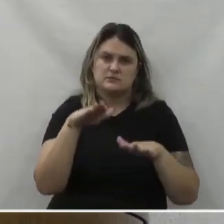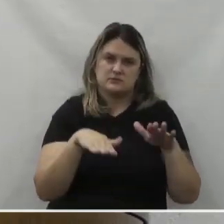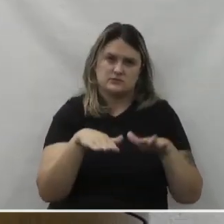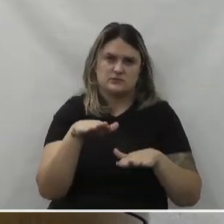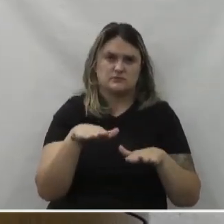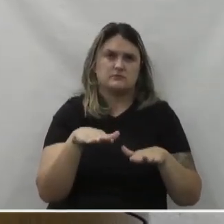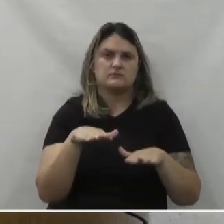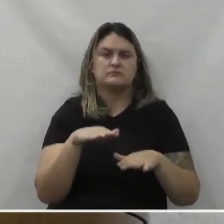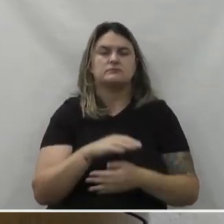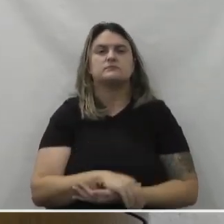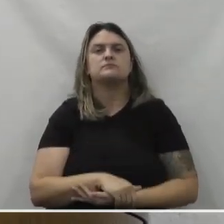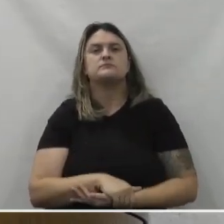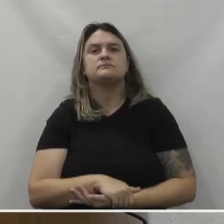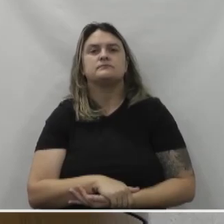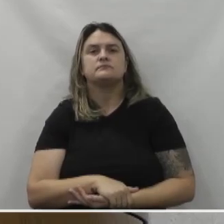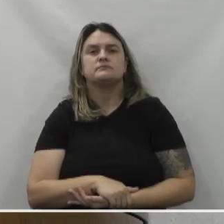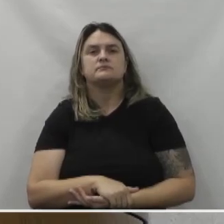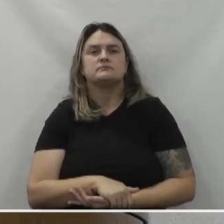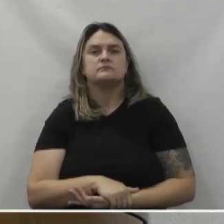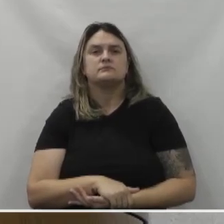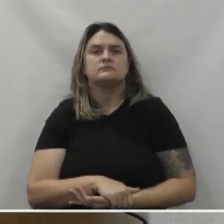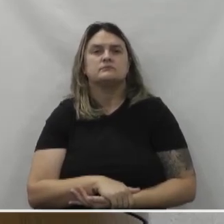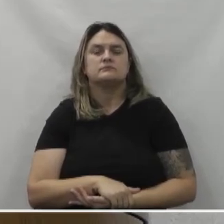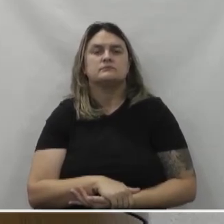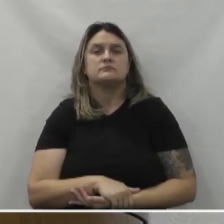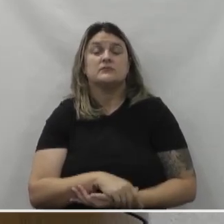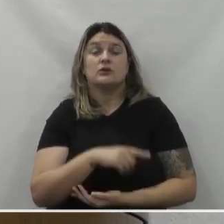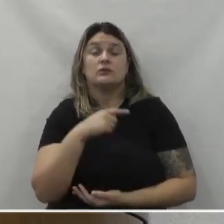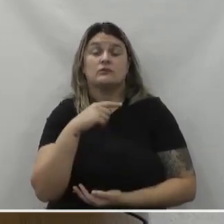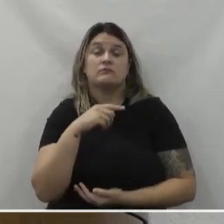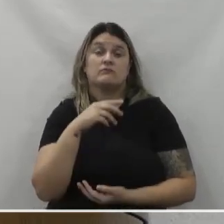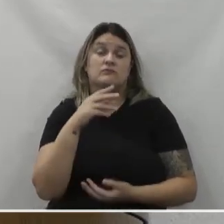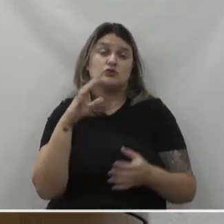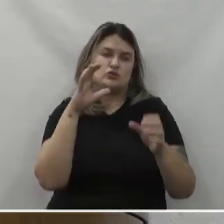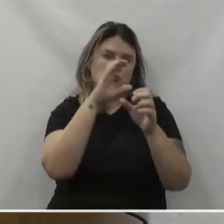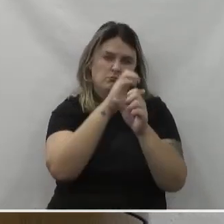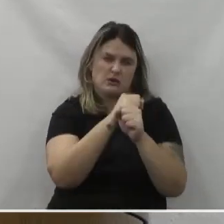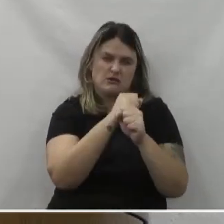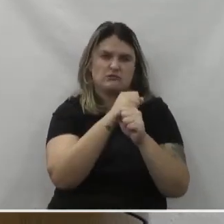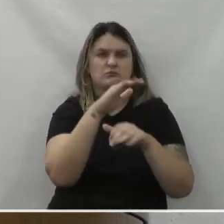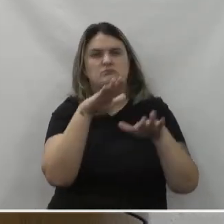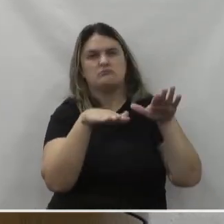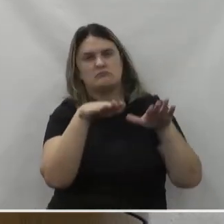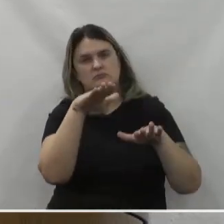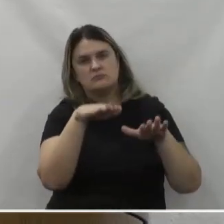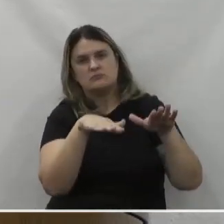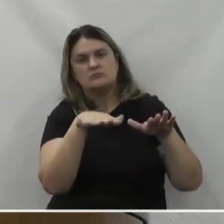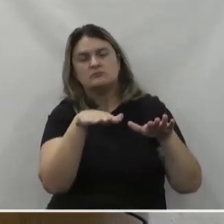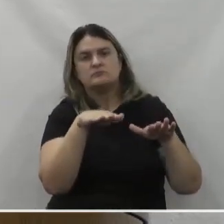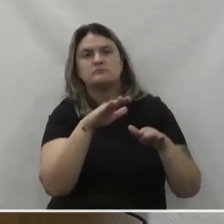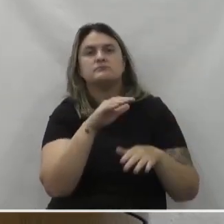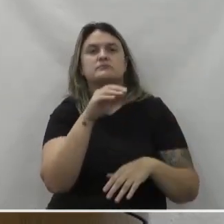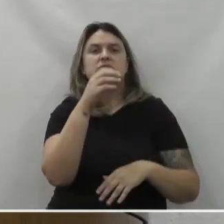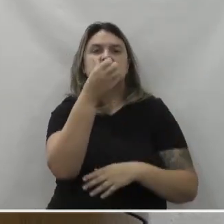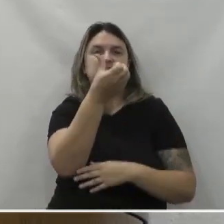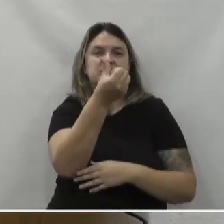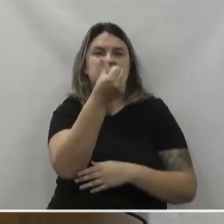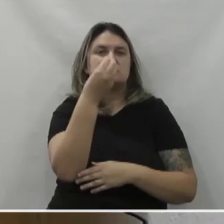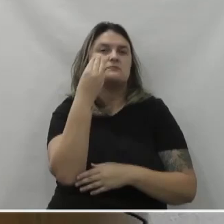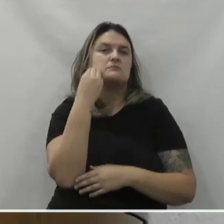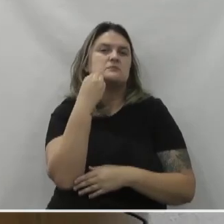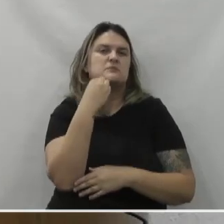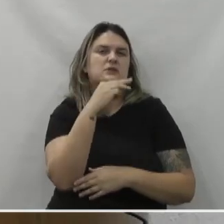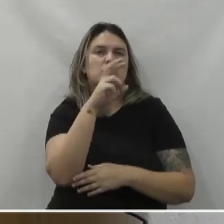daí, né, para arredondar. Então, nós estamos falando aí de um total de 6 milhões